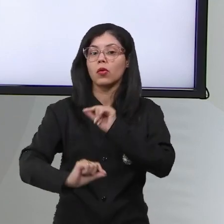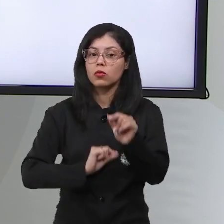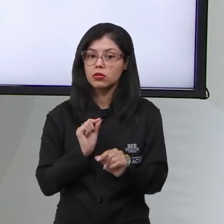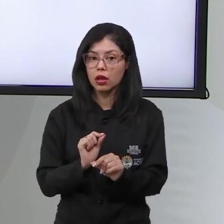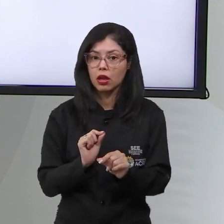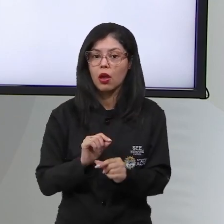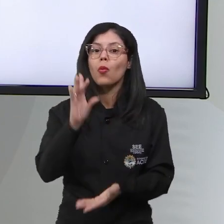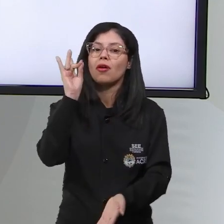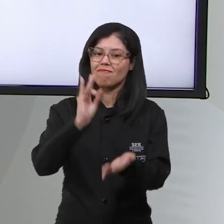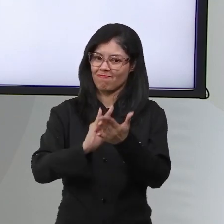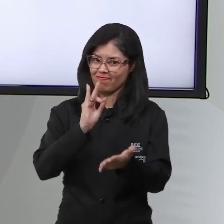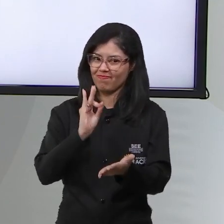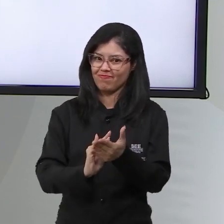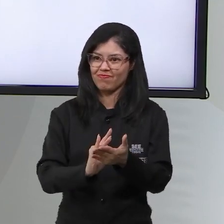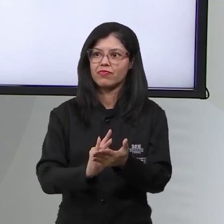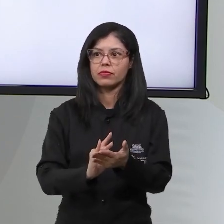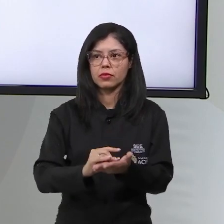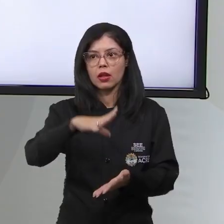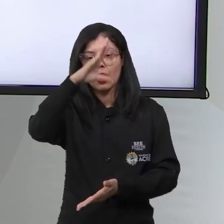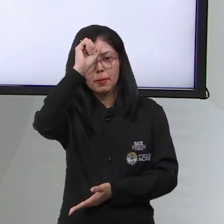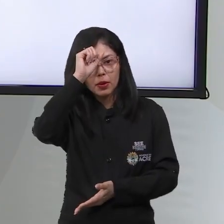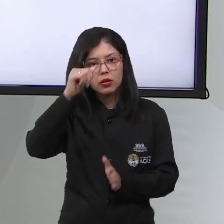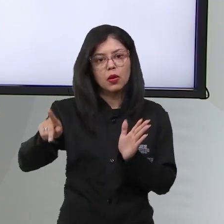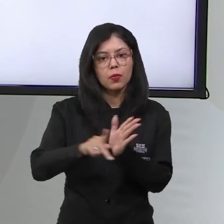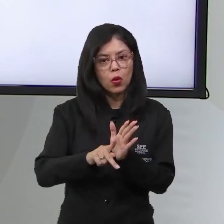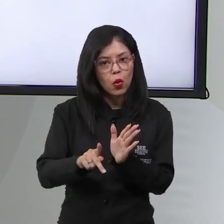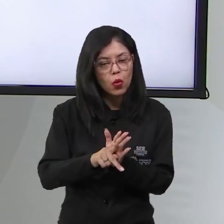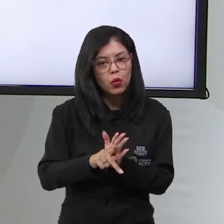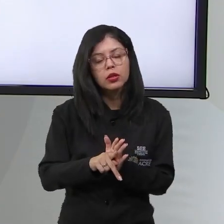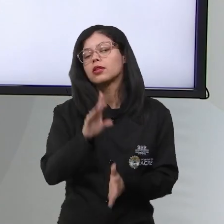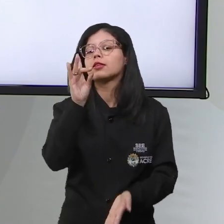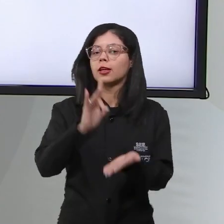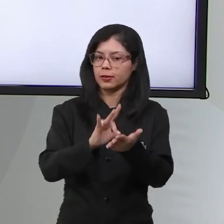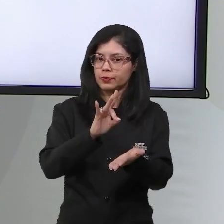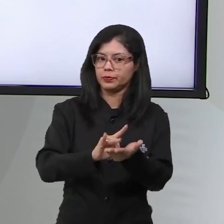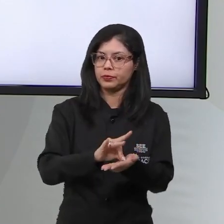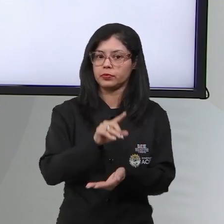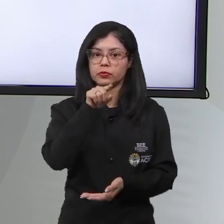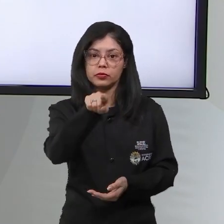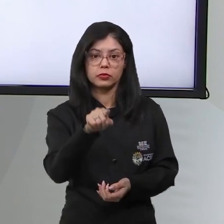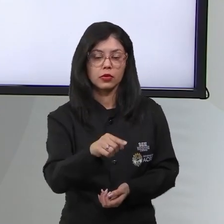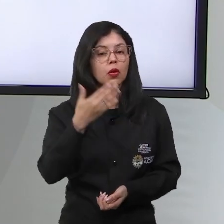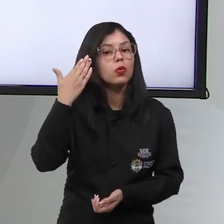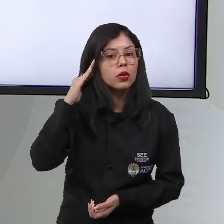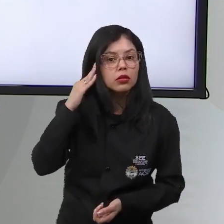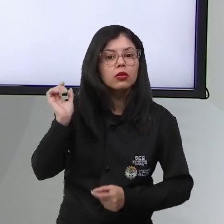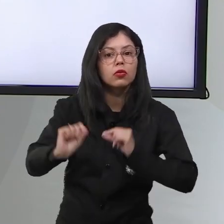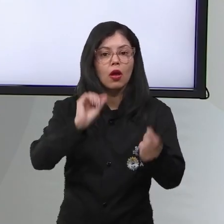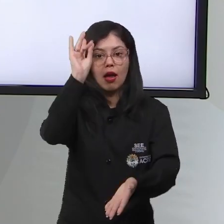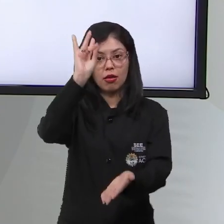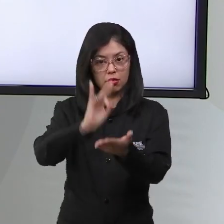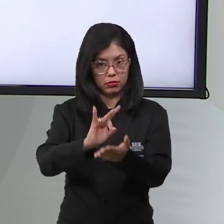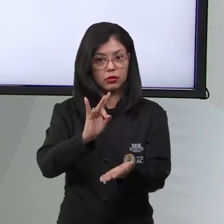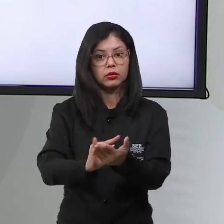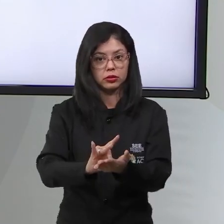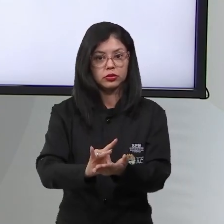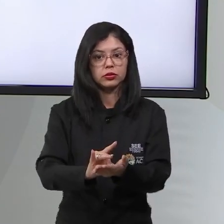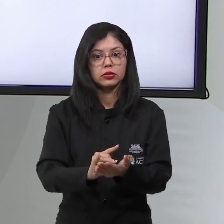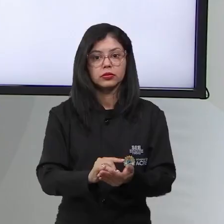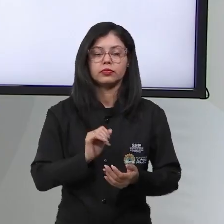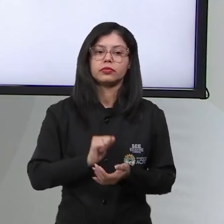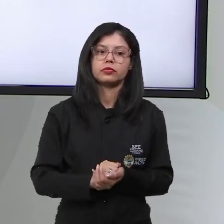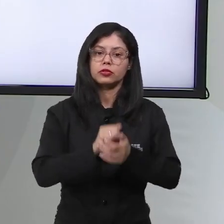a uma verdadeira apreensão da realidade. Eu compreendo a realidade e,